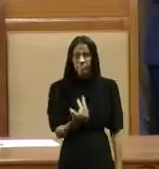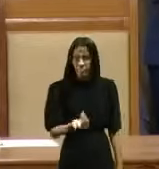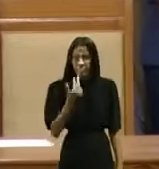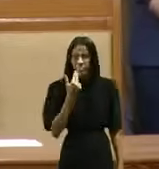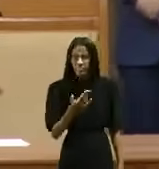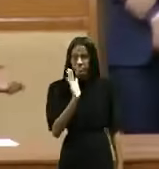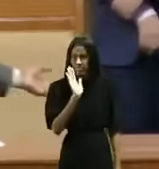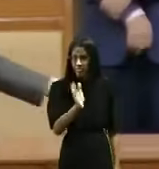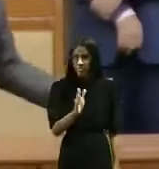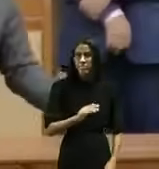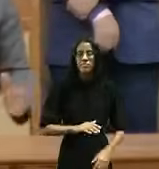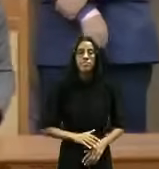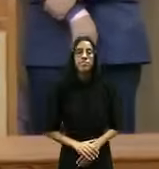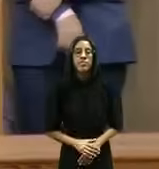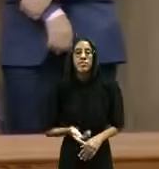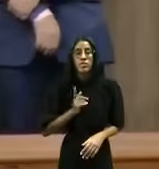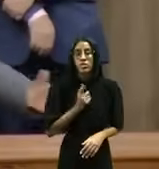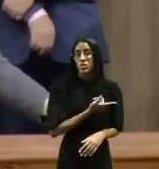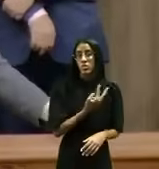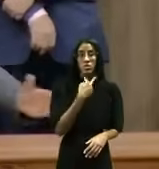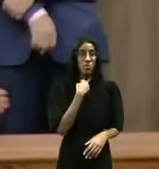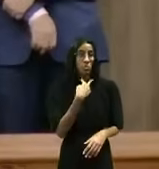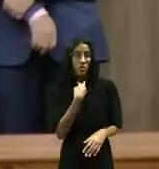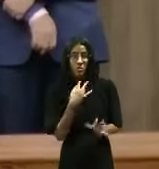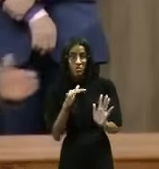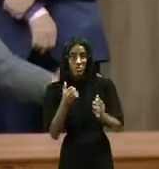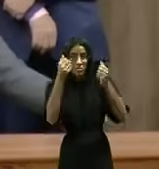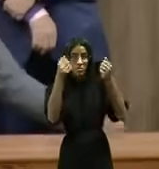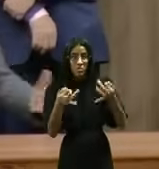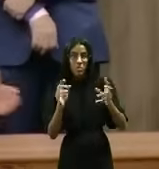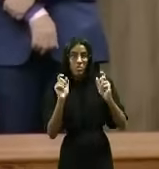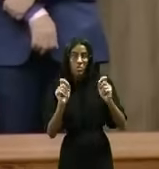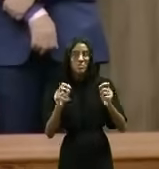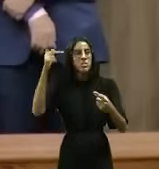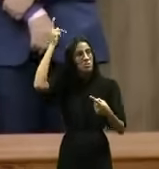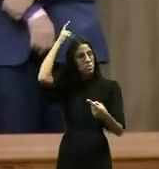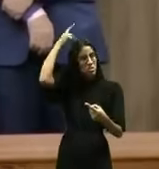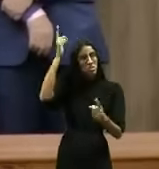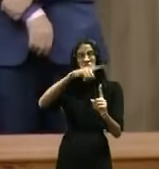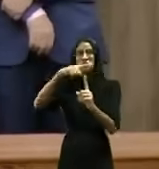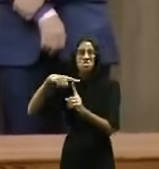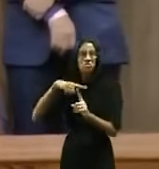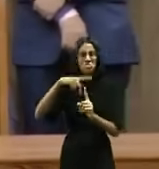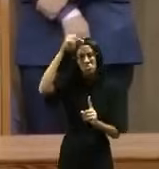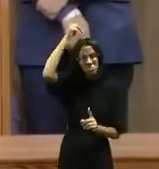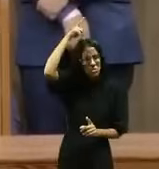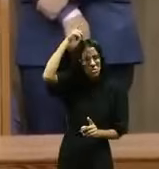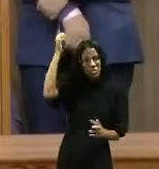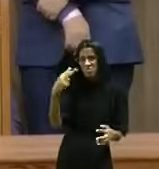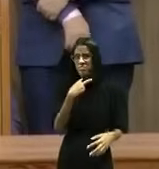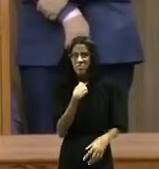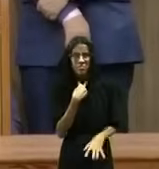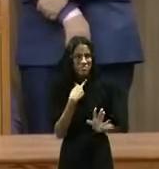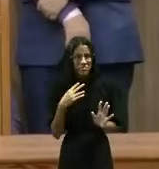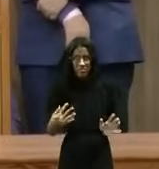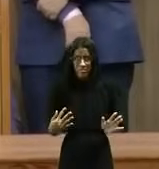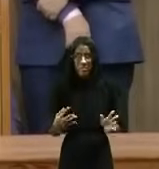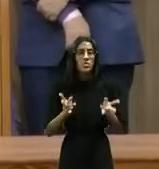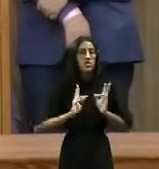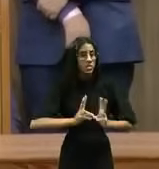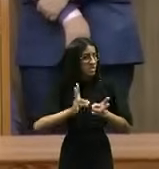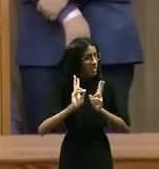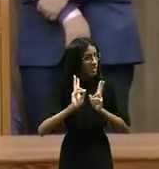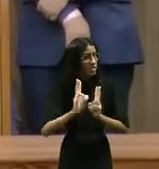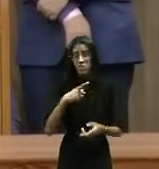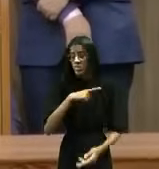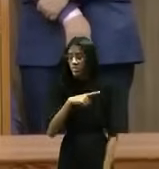eu posso dizer que nós não podemos ficar dizendo Pentecoste clássico Pentecoste não sei o quê o Pentecoste nunca deixou de